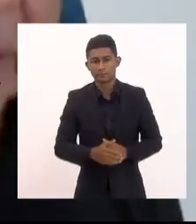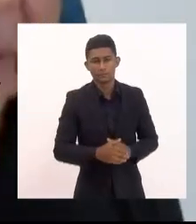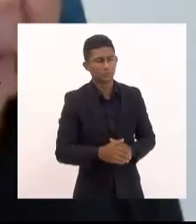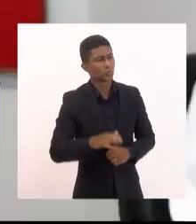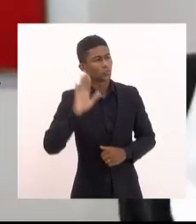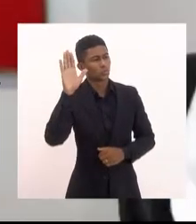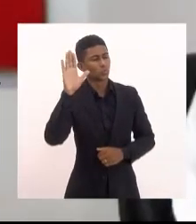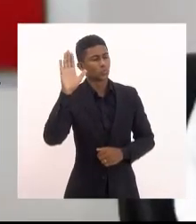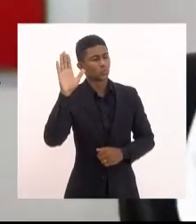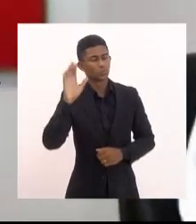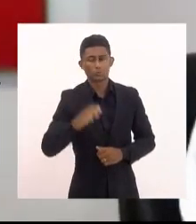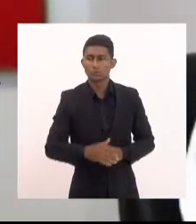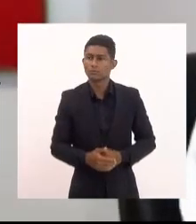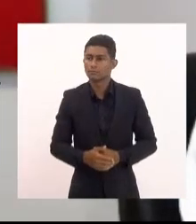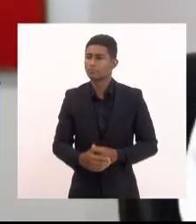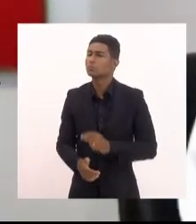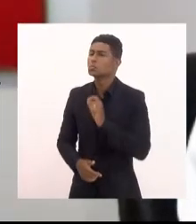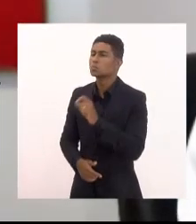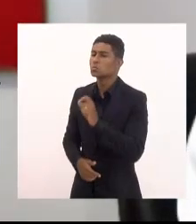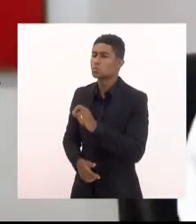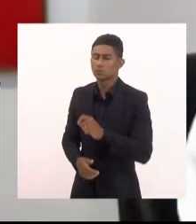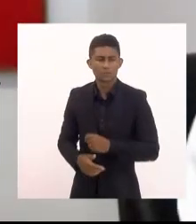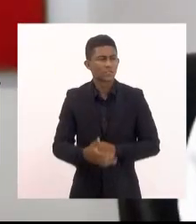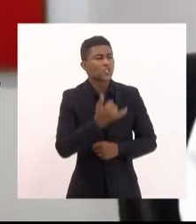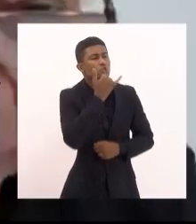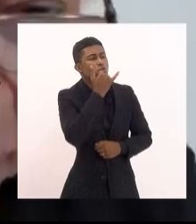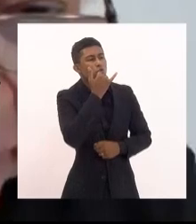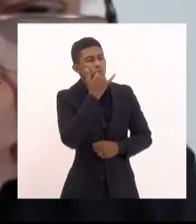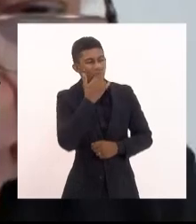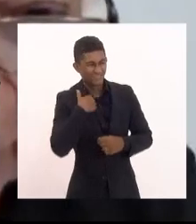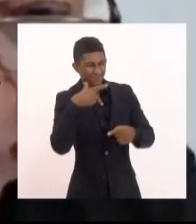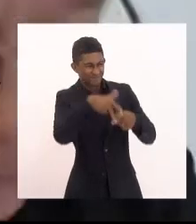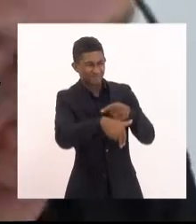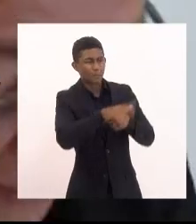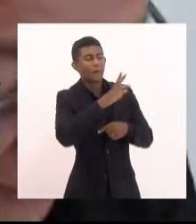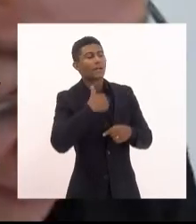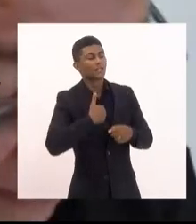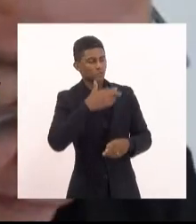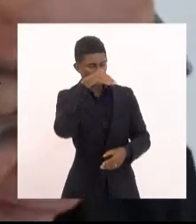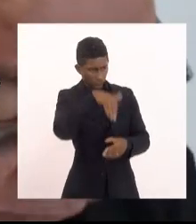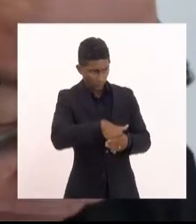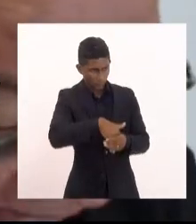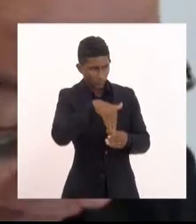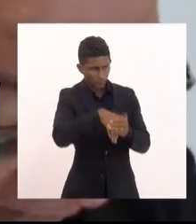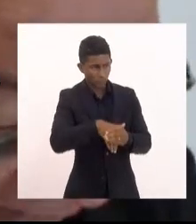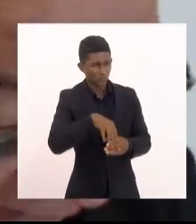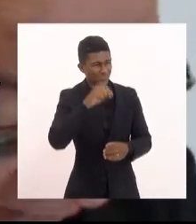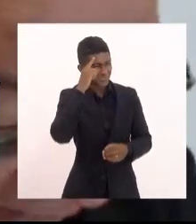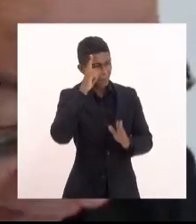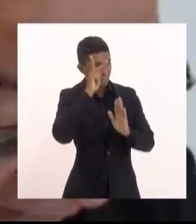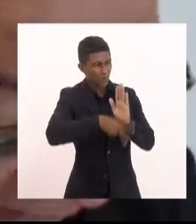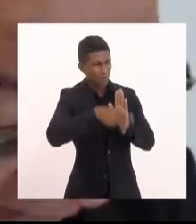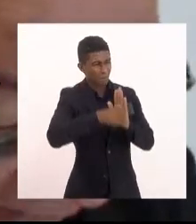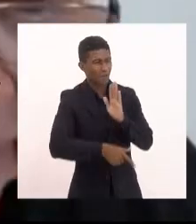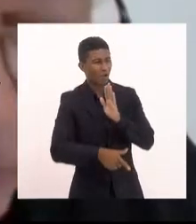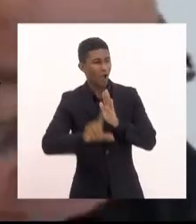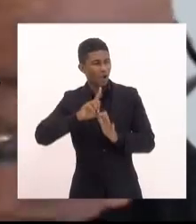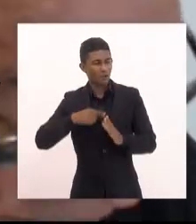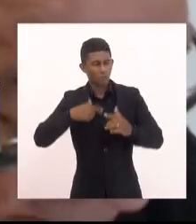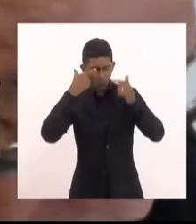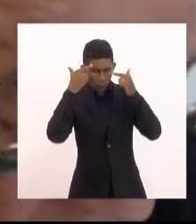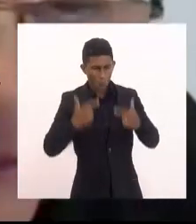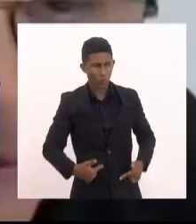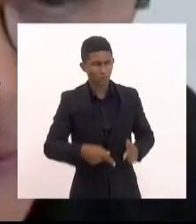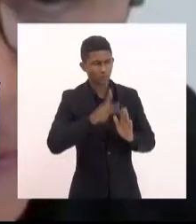Sim, pode me considerar, desculpe incomodar, mas considero meu voto também no projeto anterior de abstenção, por favor.